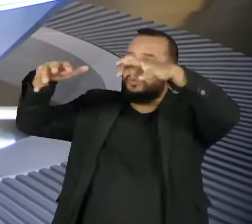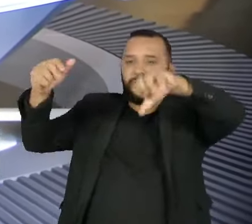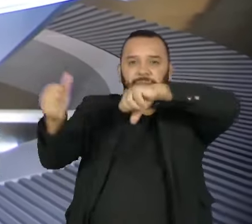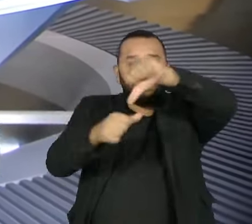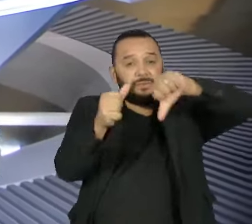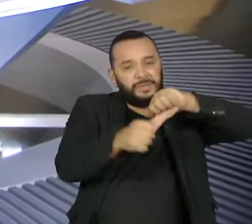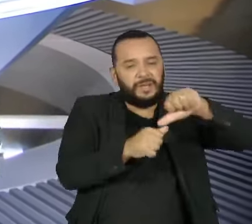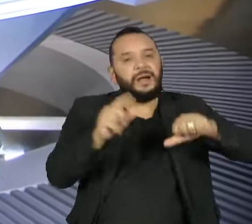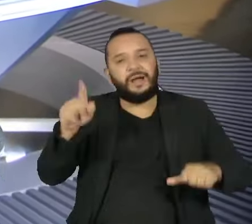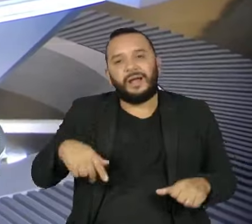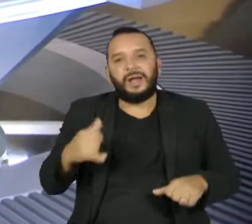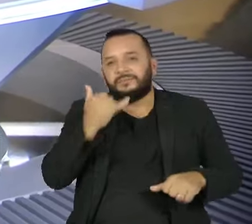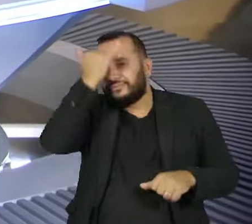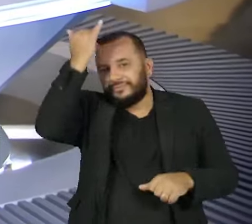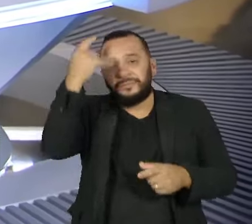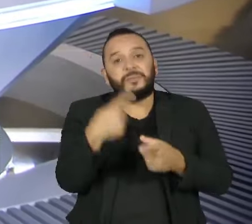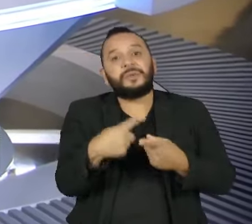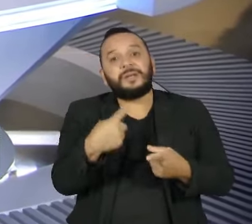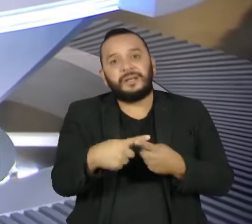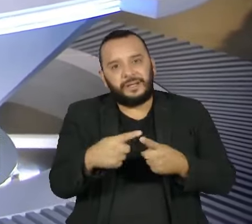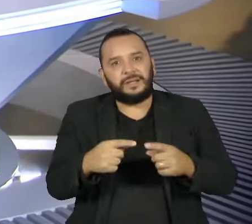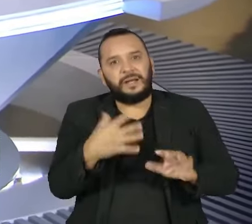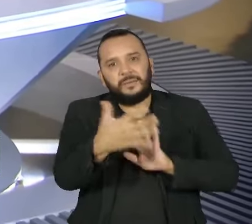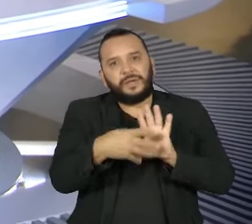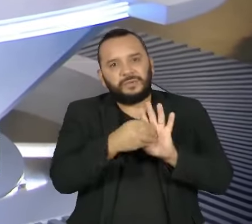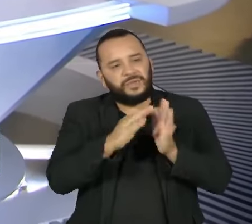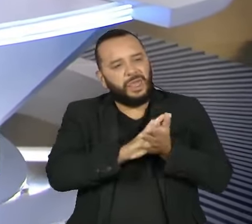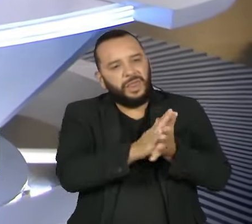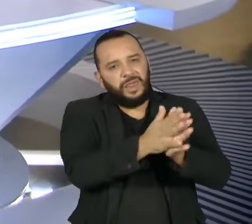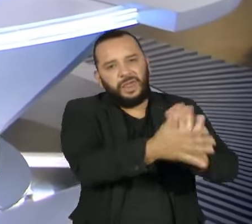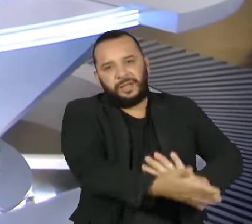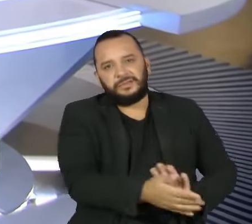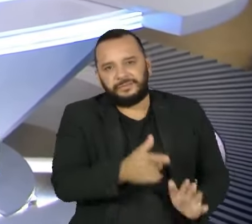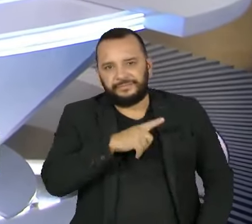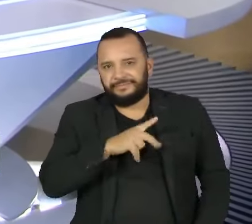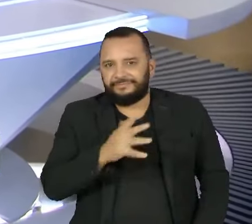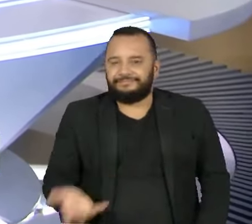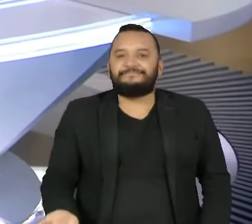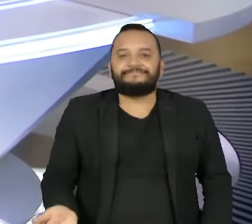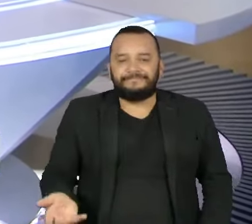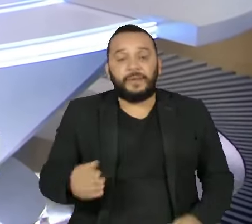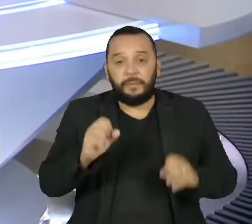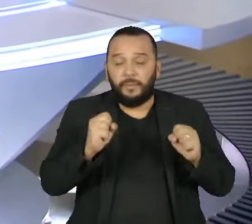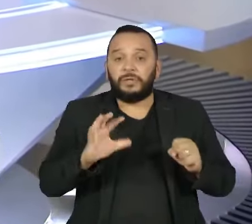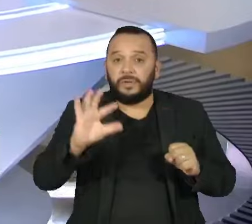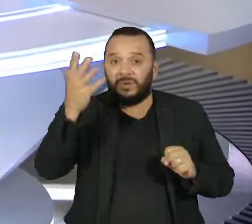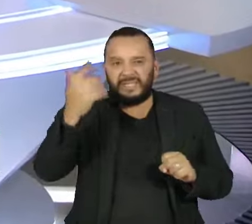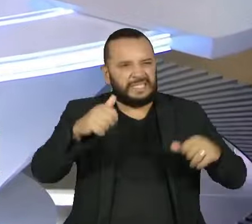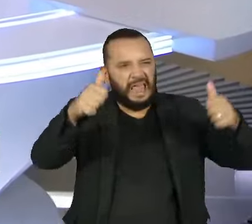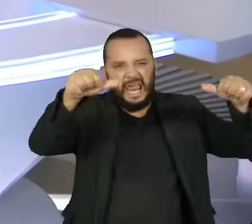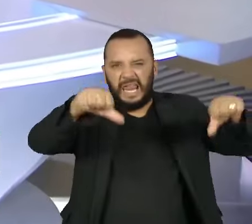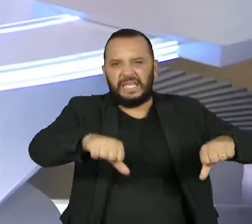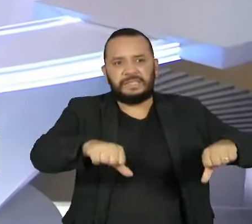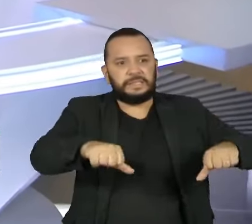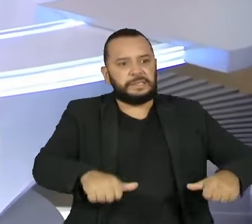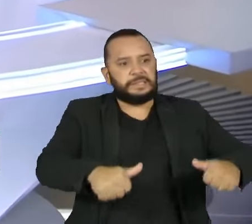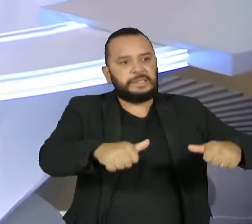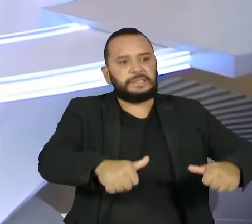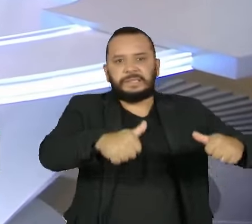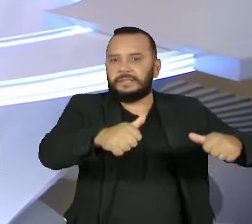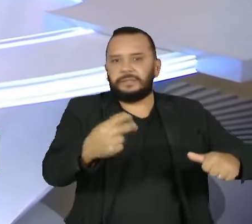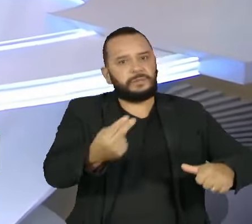da destruição sem controle da Amazônia a situação limite chamada de ponto de não retorno pode acontecer até